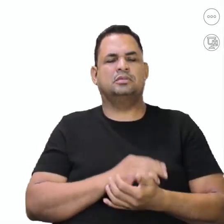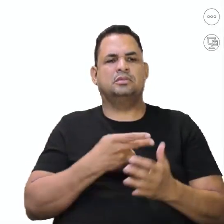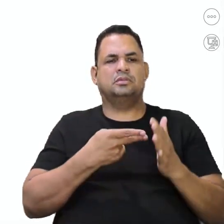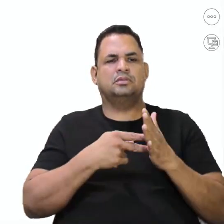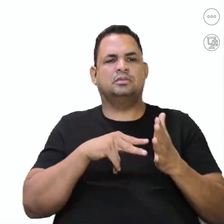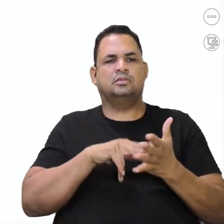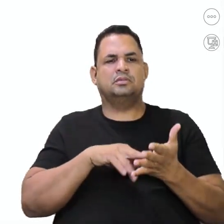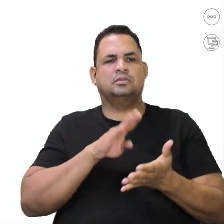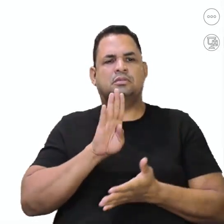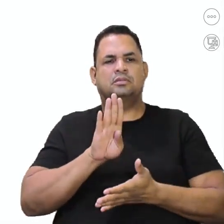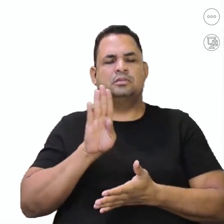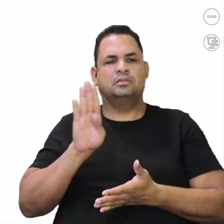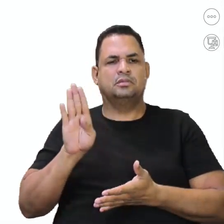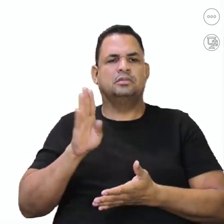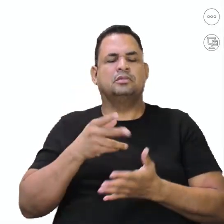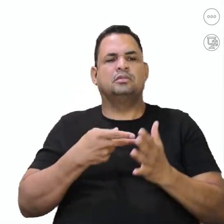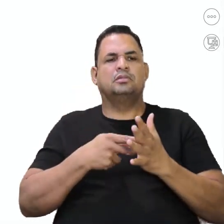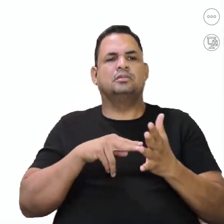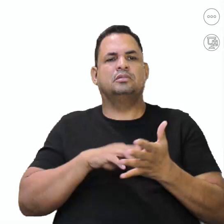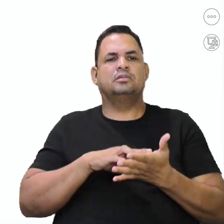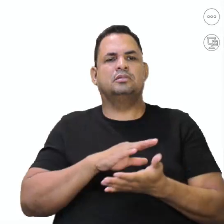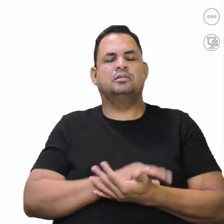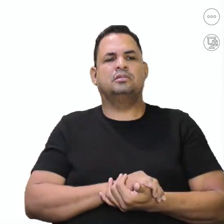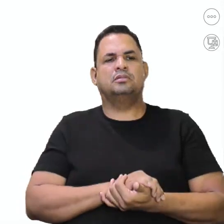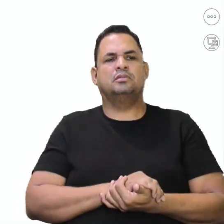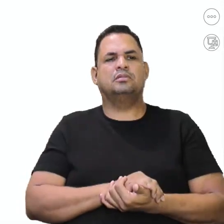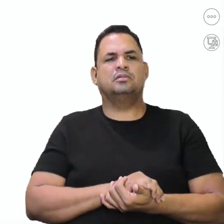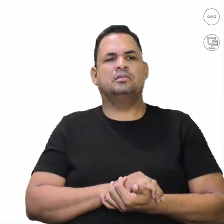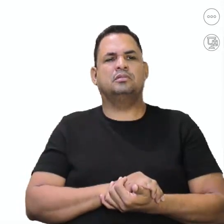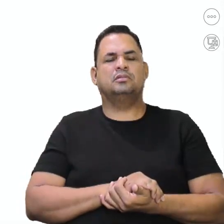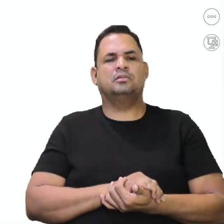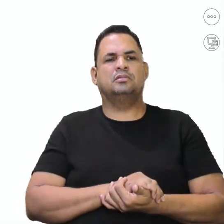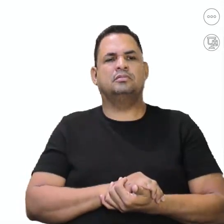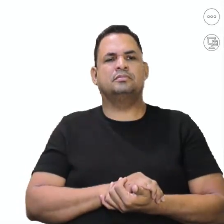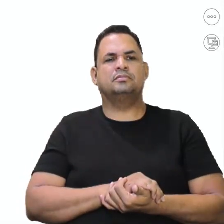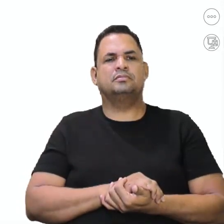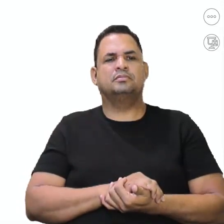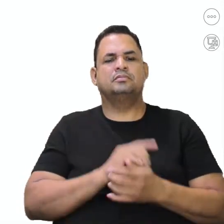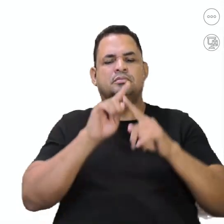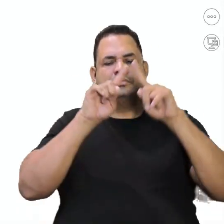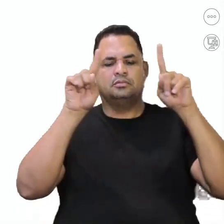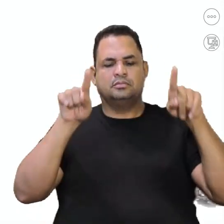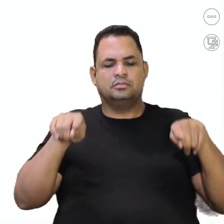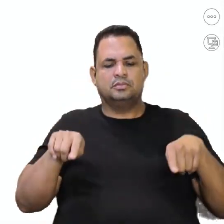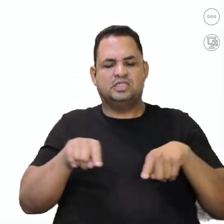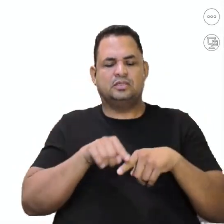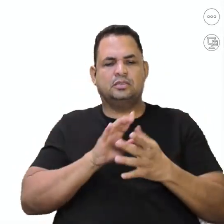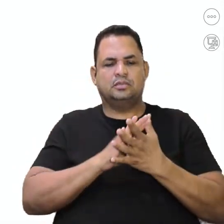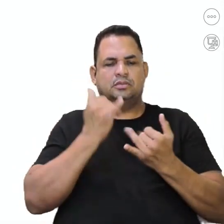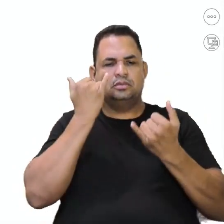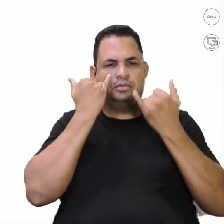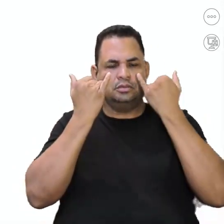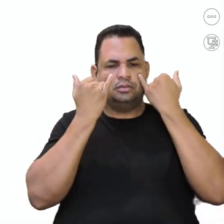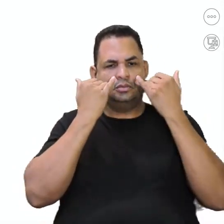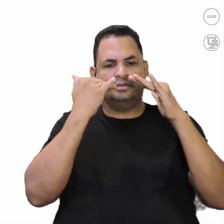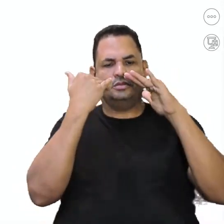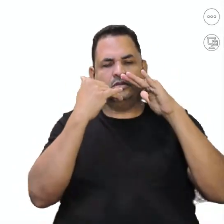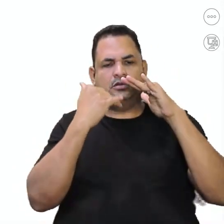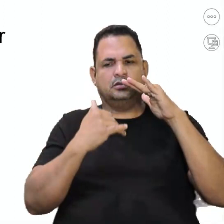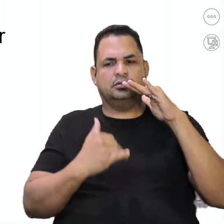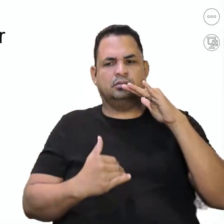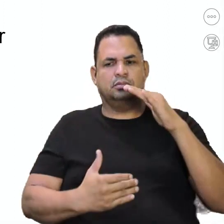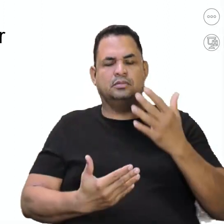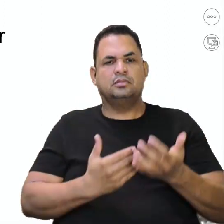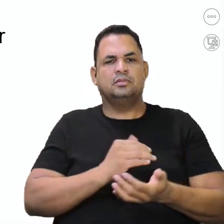esse BB, significa Bulletin Board, né, que é tipo um quadro de informações, alright?